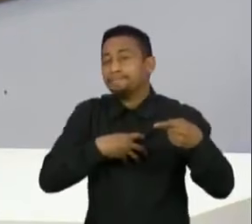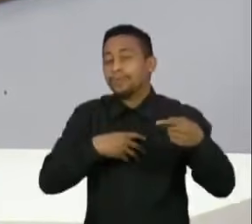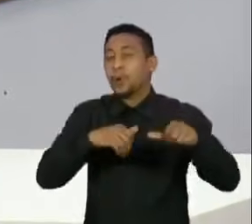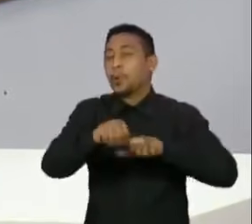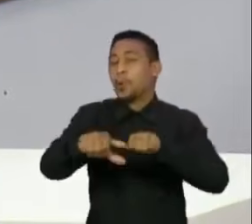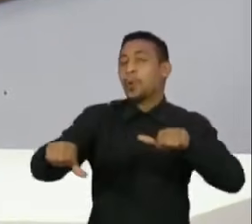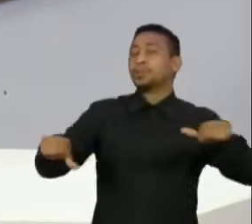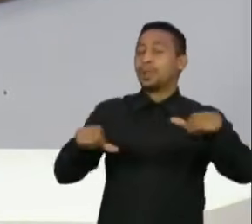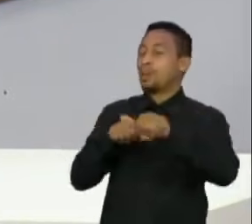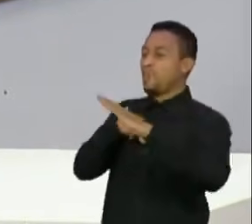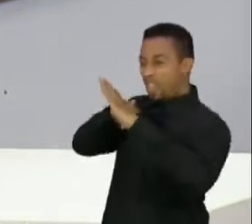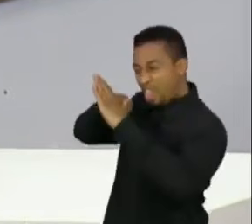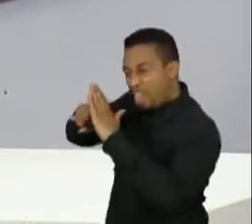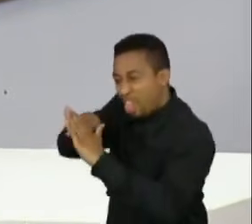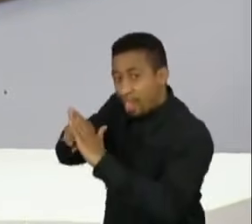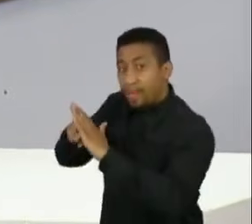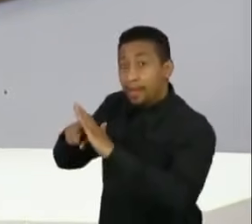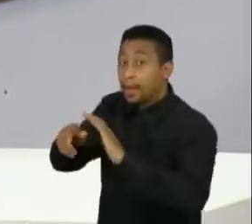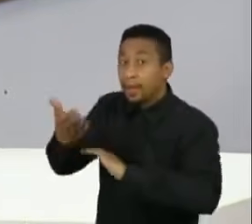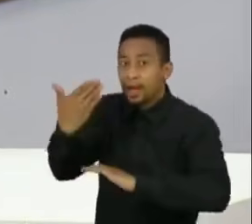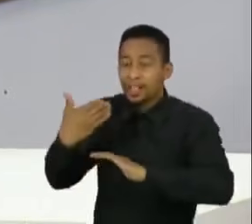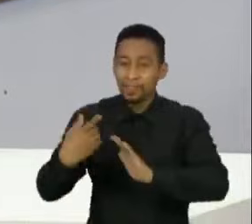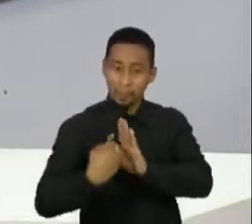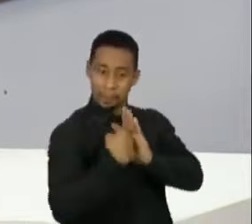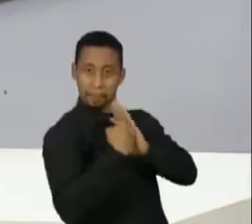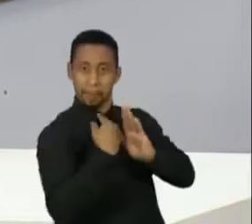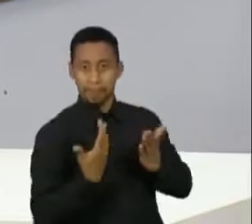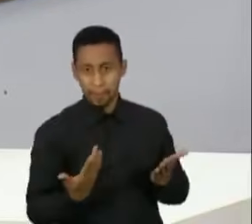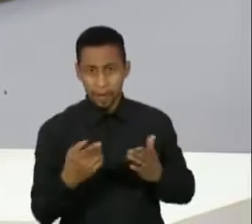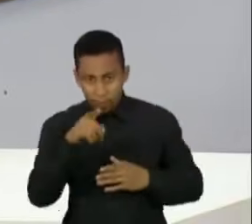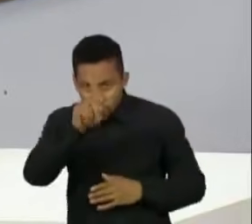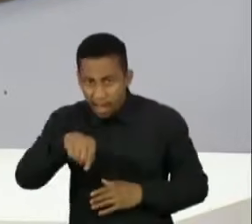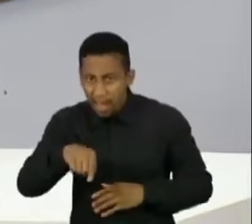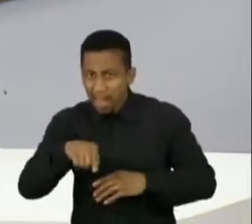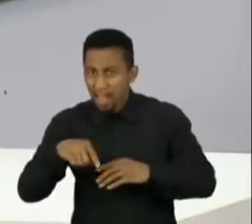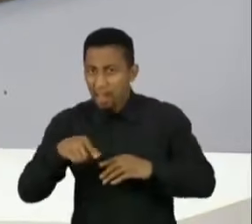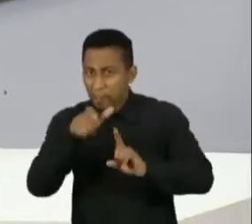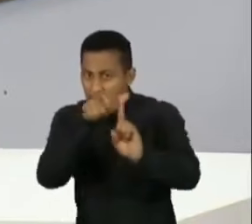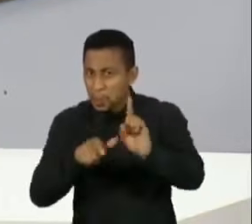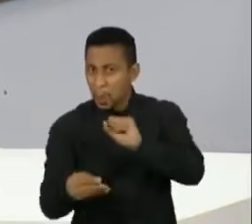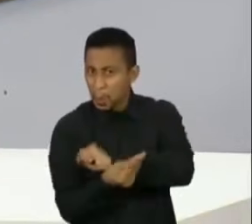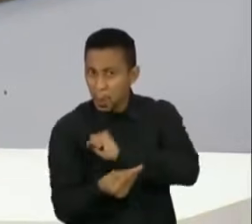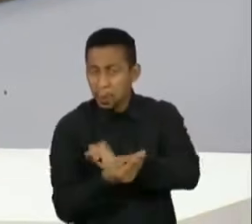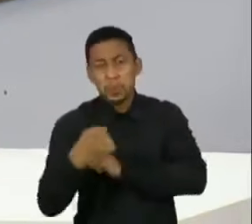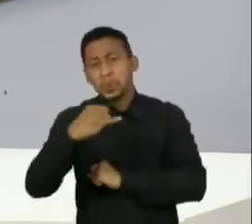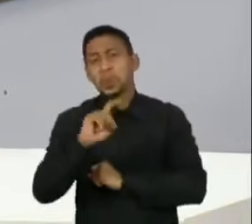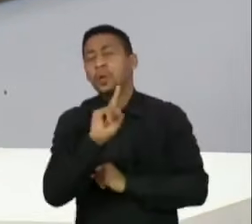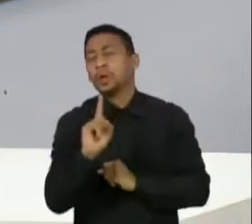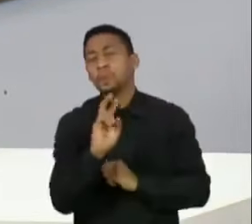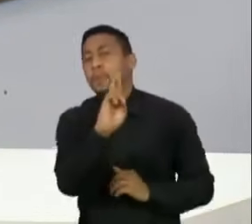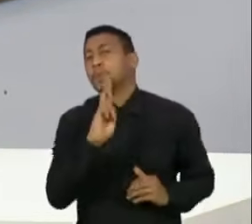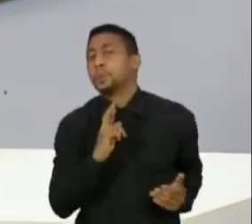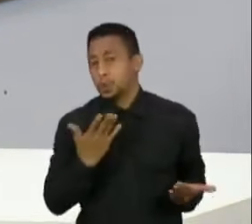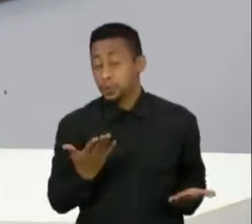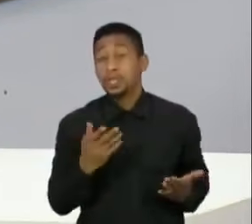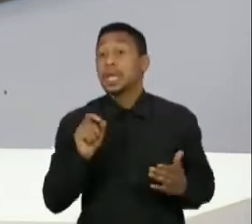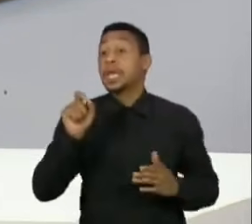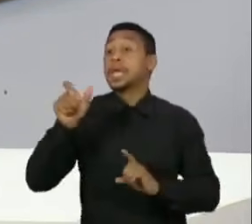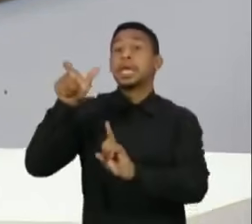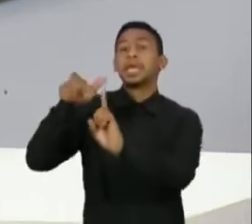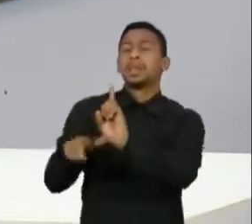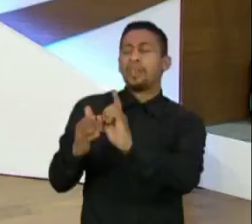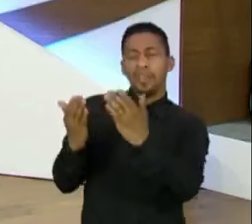e dois Afinal o senhor é um político corrupto senão a que o senhor atribui essa sucessão